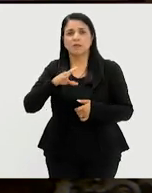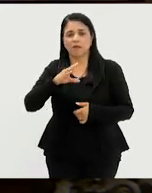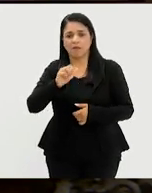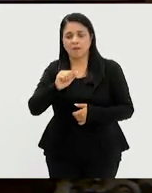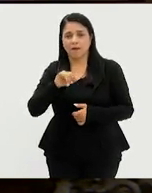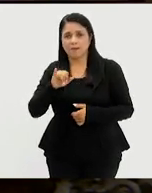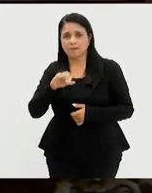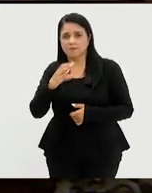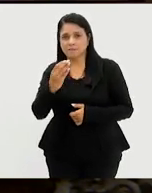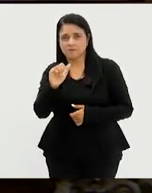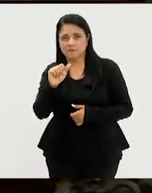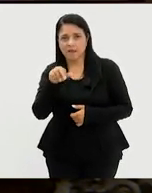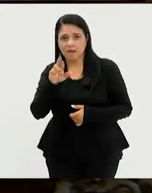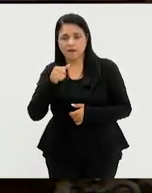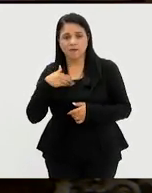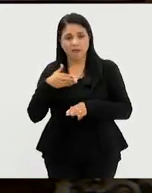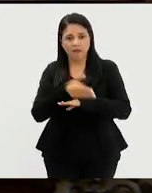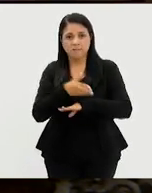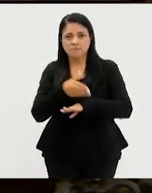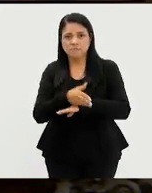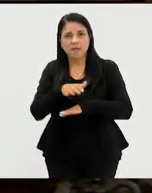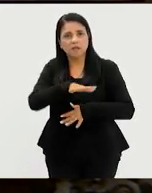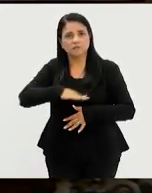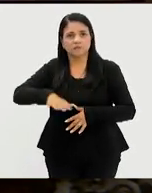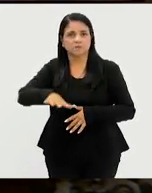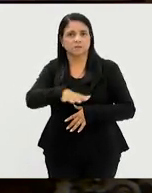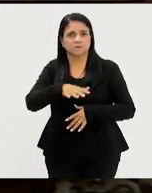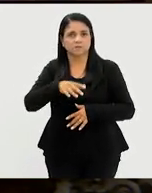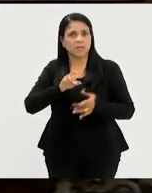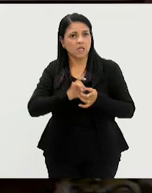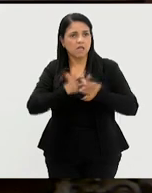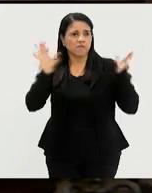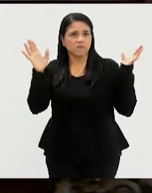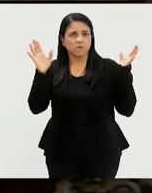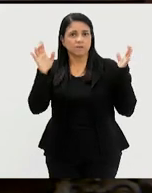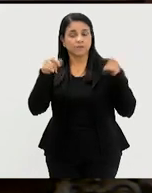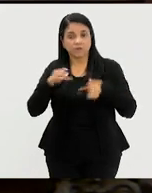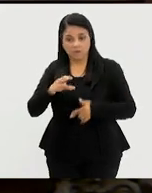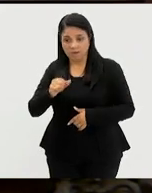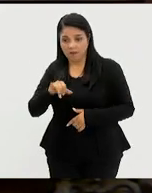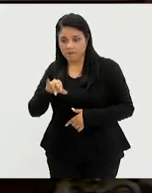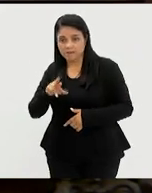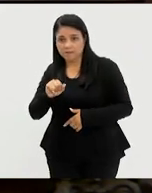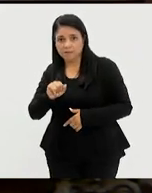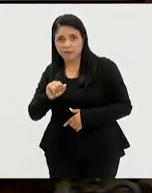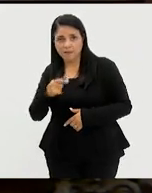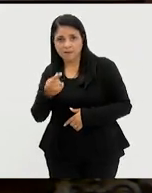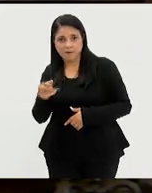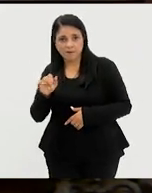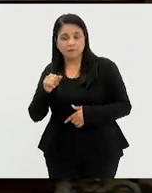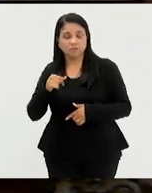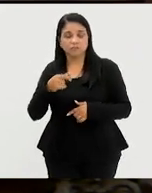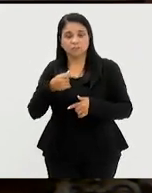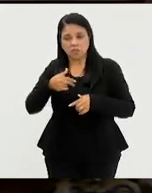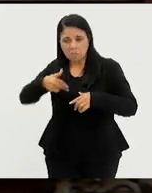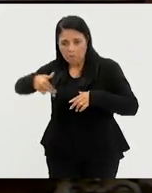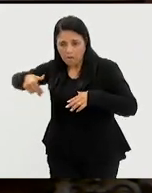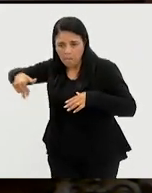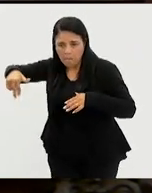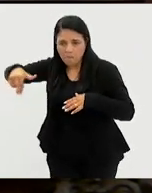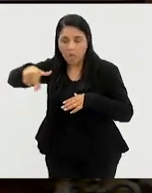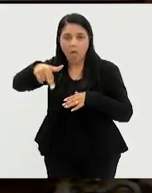território de forma livre ou esses Caiçaras tinham que dar volta ou esses Caiçaras tinham que se